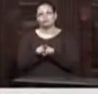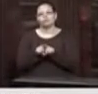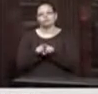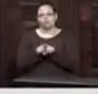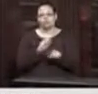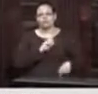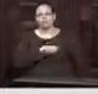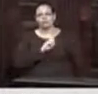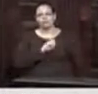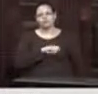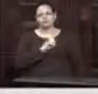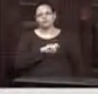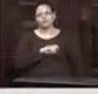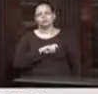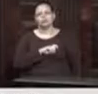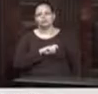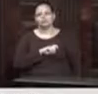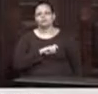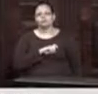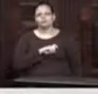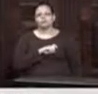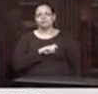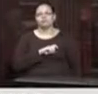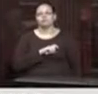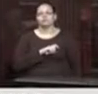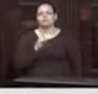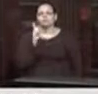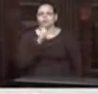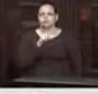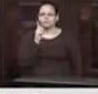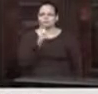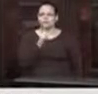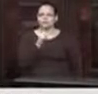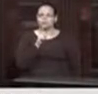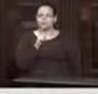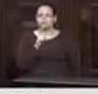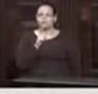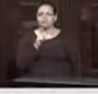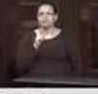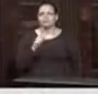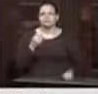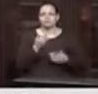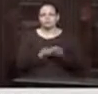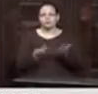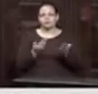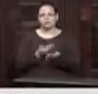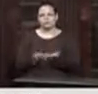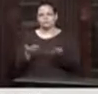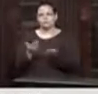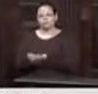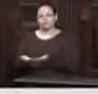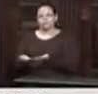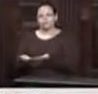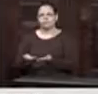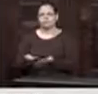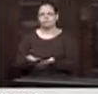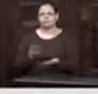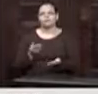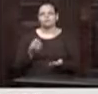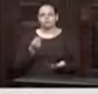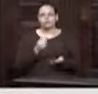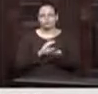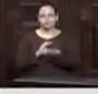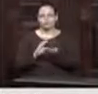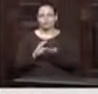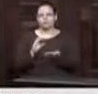e draconiano, vamos aqui, pelo menos, garantir e recompor as perdas inflacionárias dos subsídios